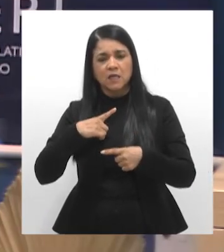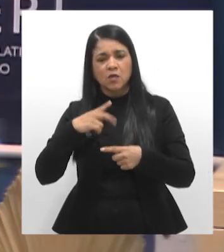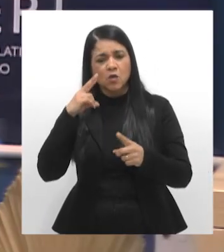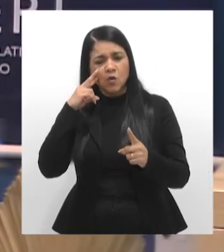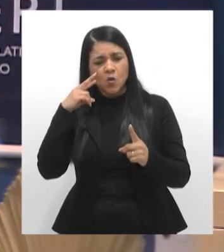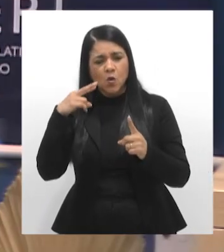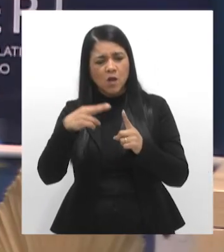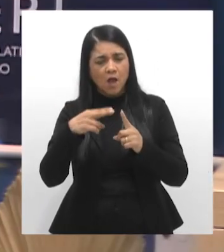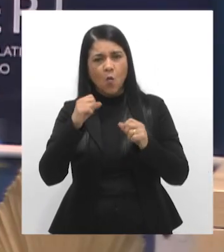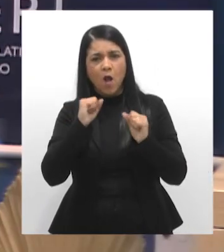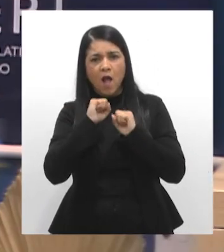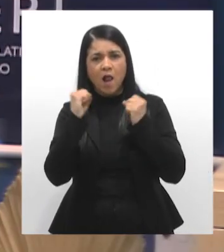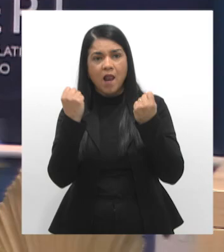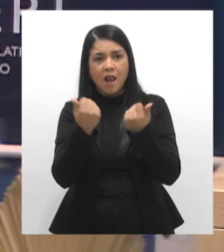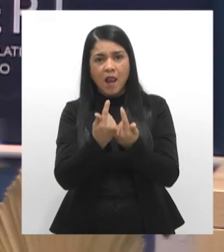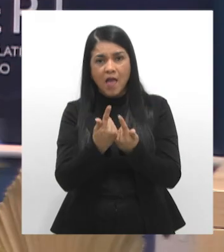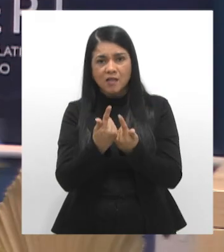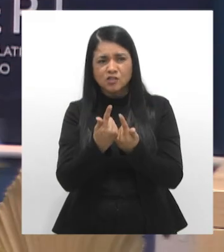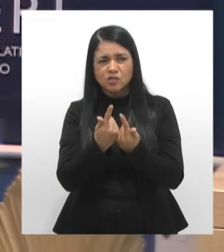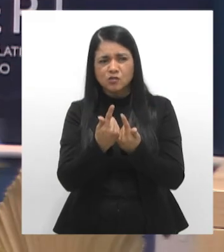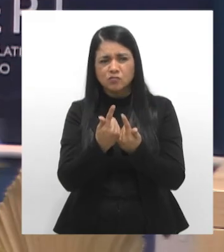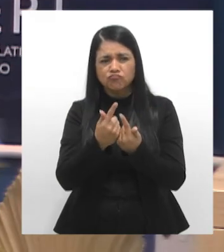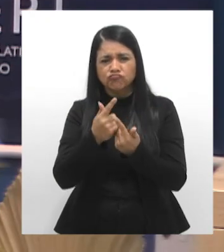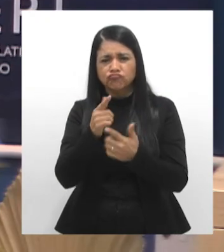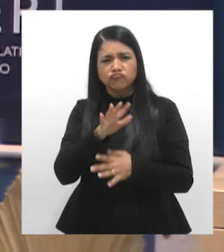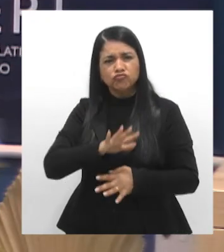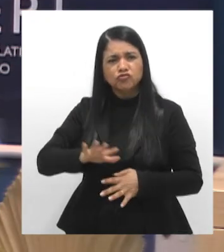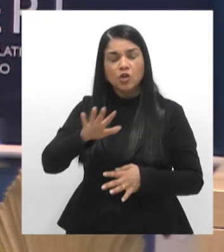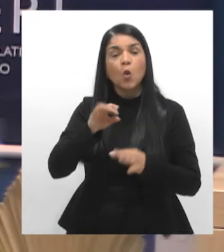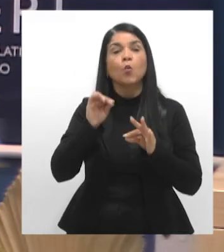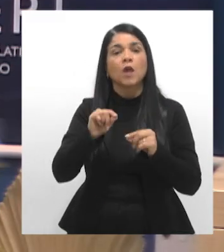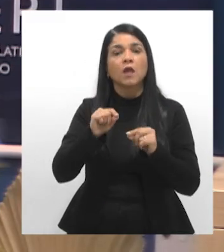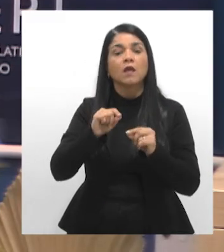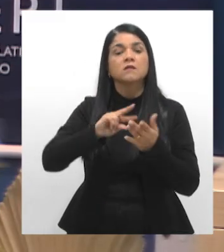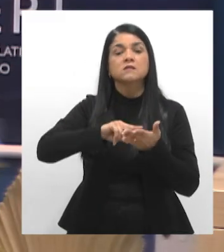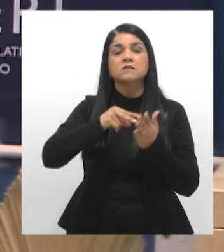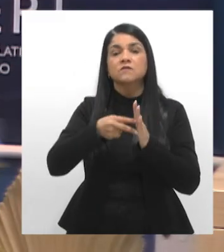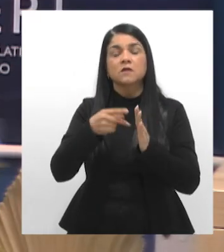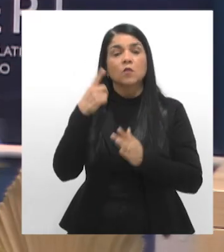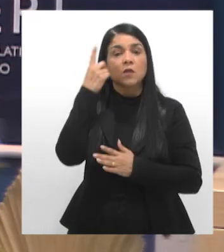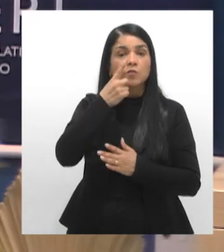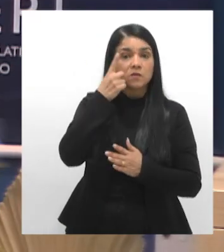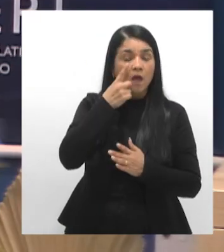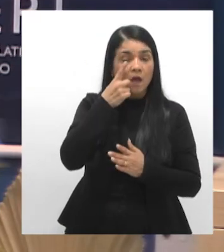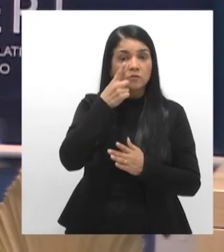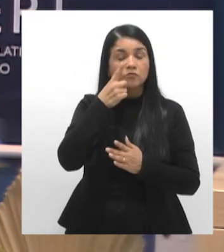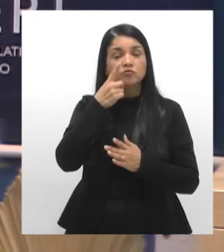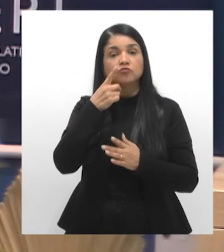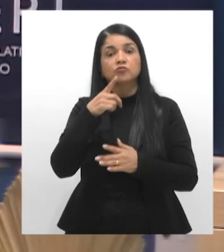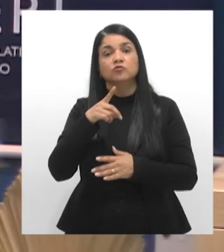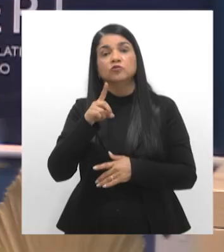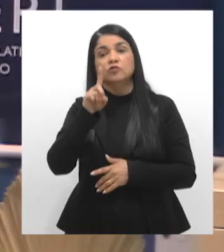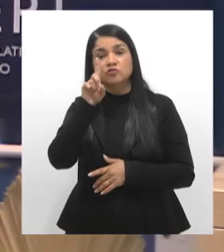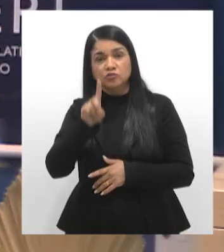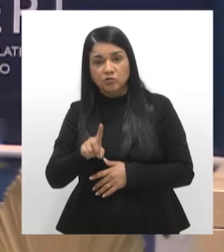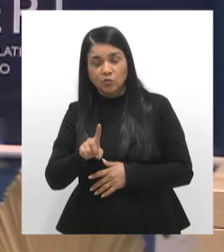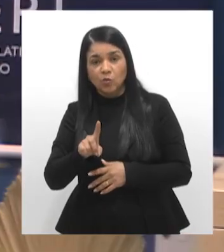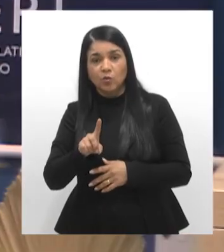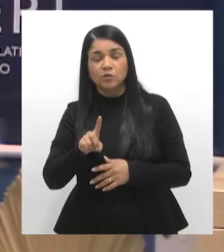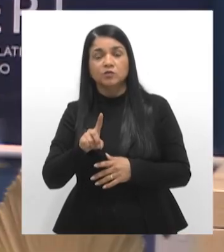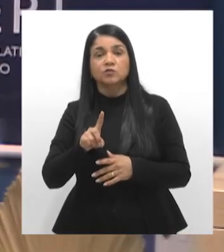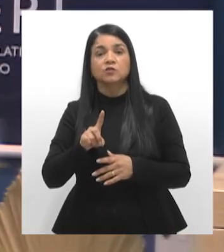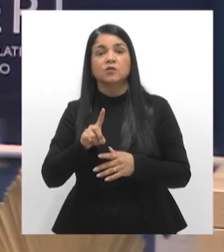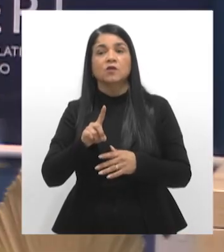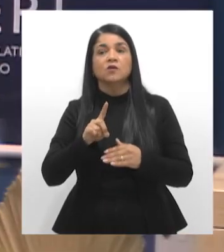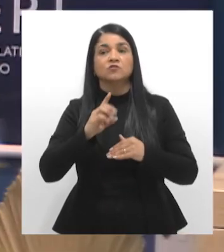Alerj como um todo. Quem é a Alerj? São os deputados e deputadas, são os dirigentes, são os funcionários de quadro de